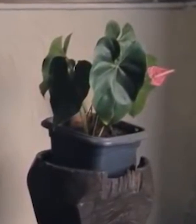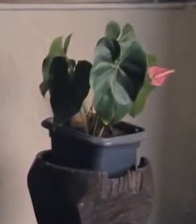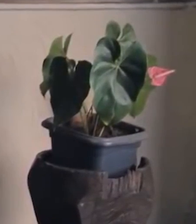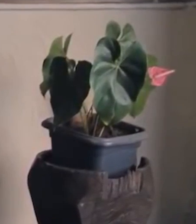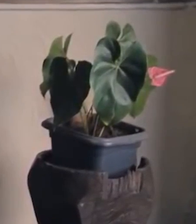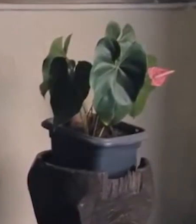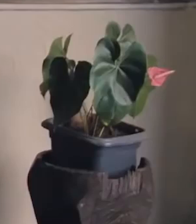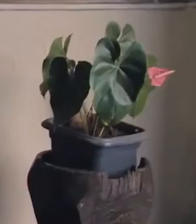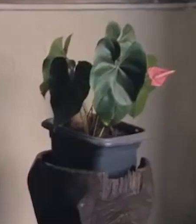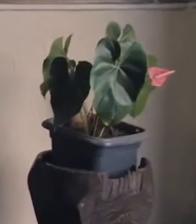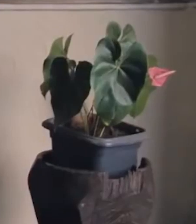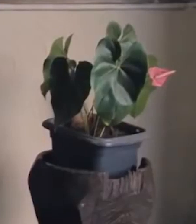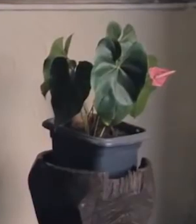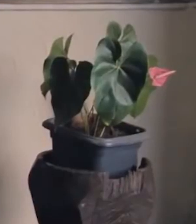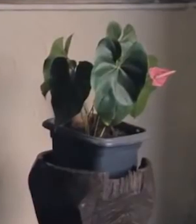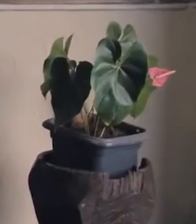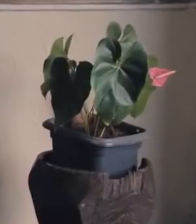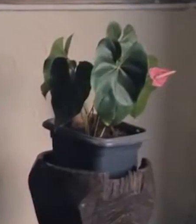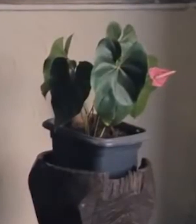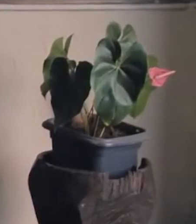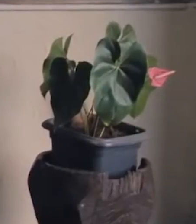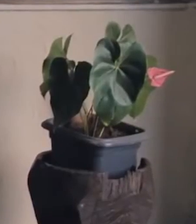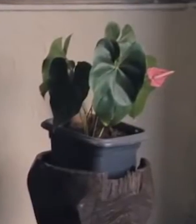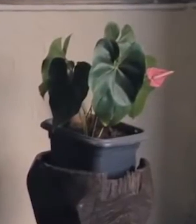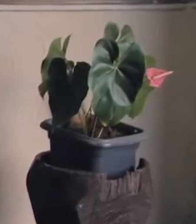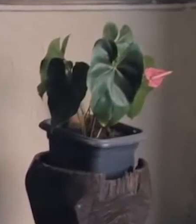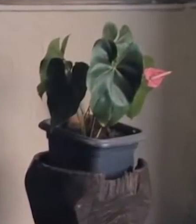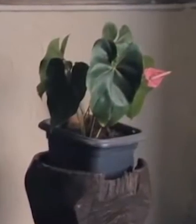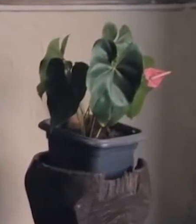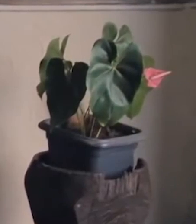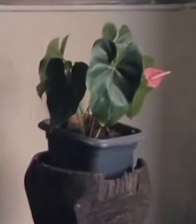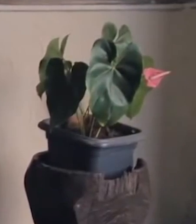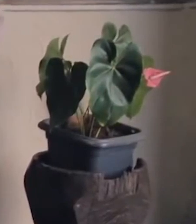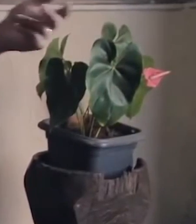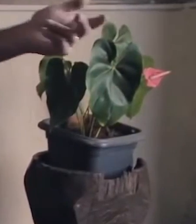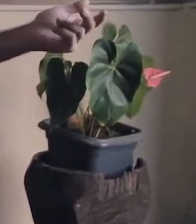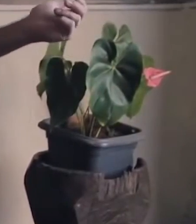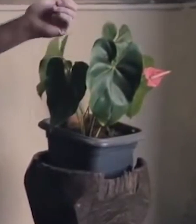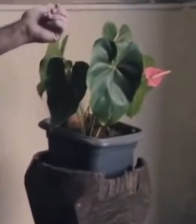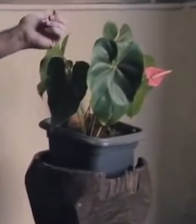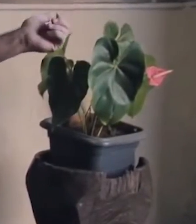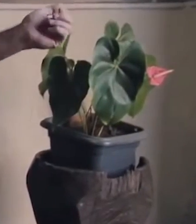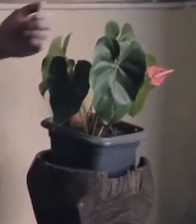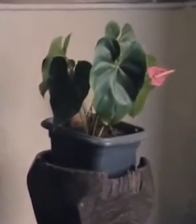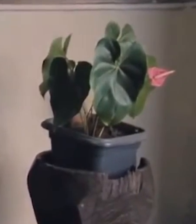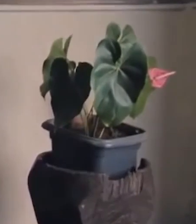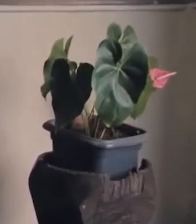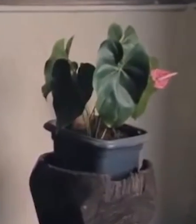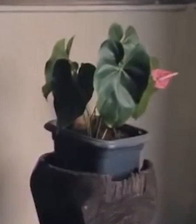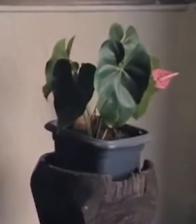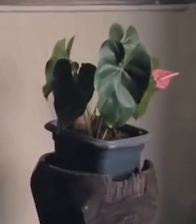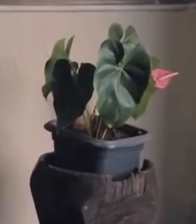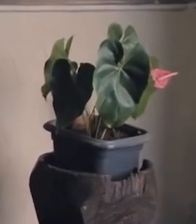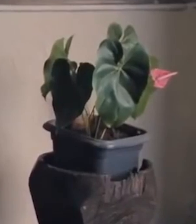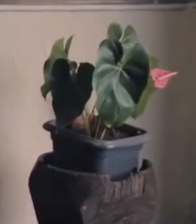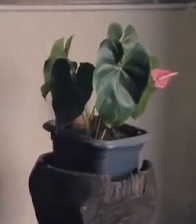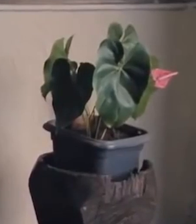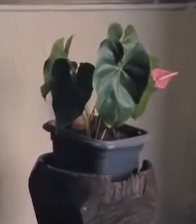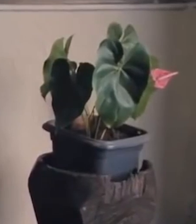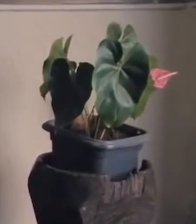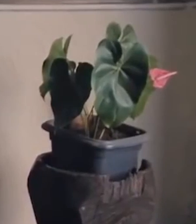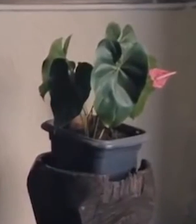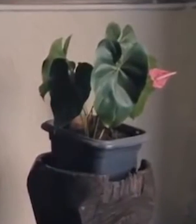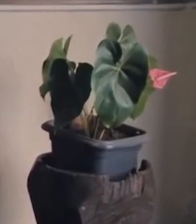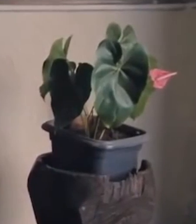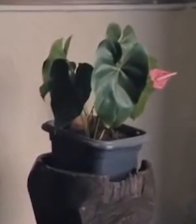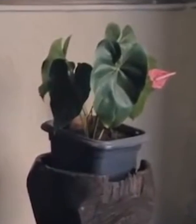ele não se conformava com esse término, ele trazia grupos de seressas e começava a aprontar aqui de